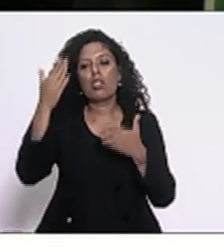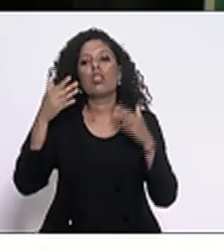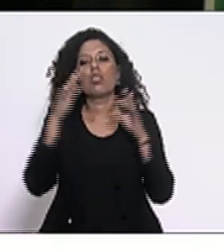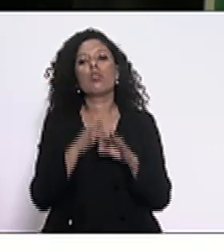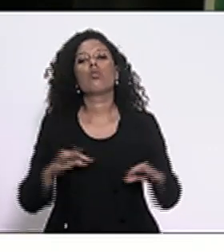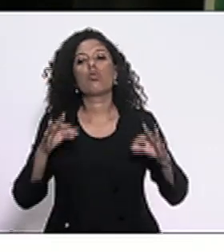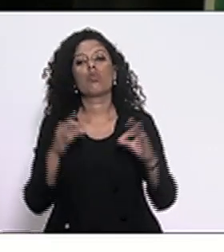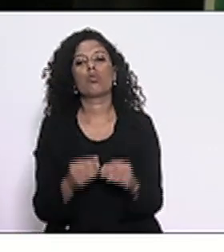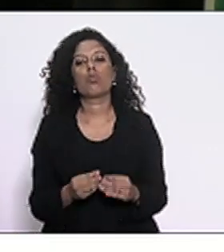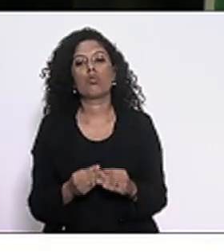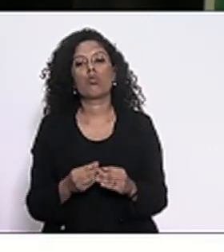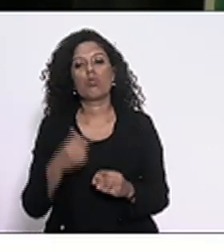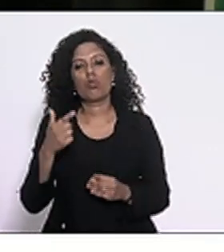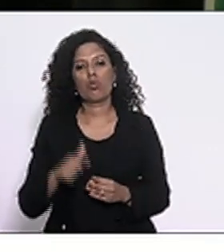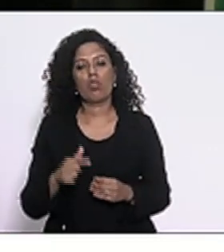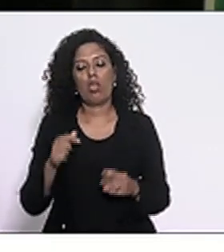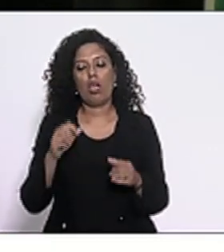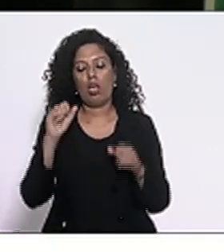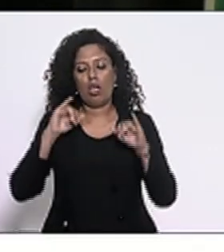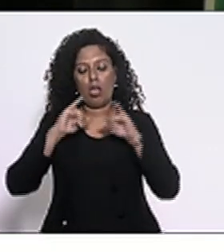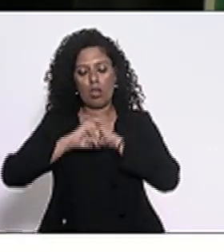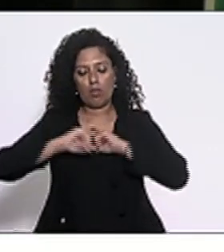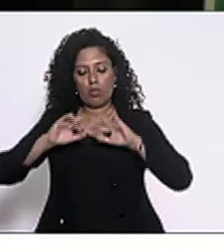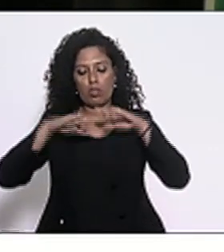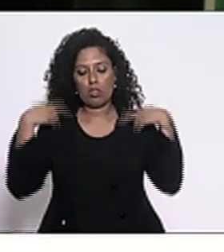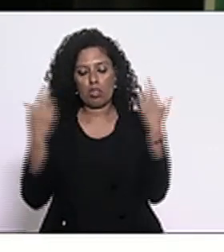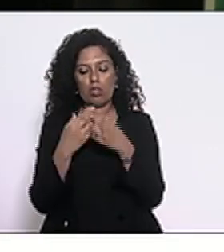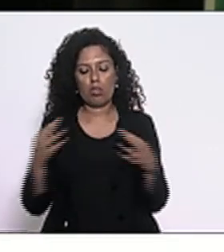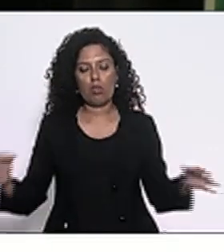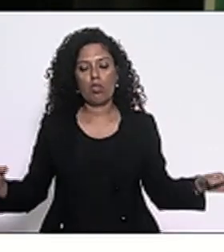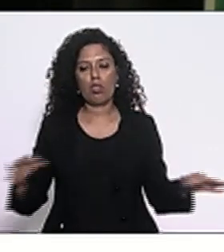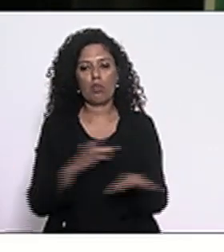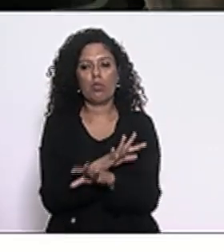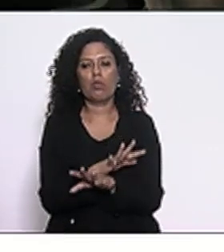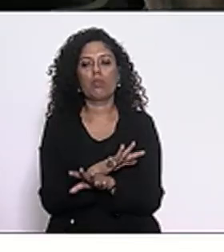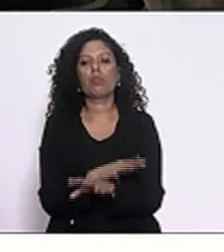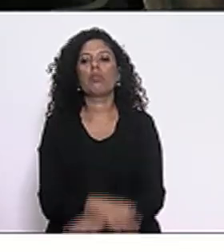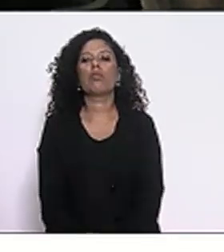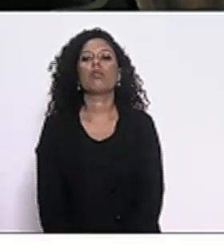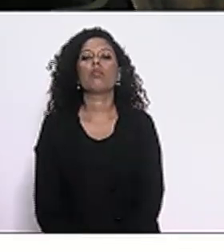Bom, agradeço a presença de todos mais uma vez e declaro encerrada esta audiência pública.